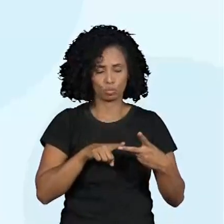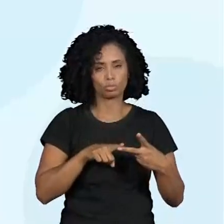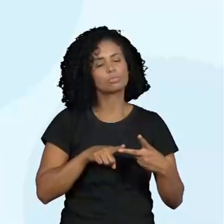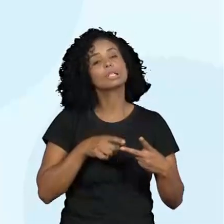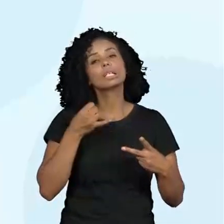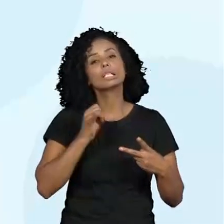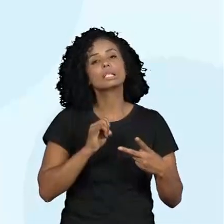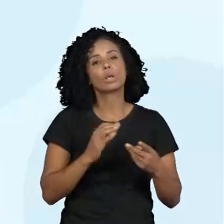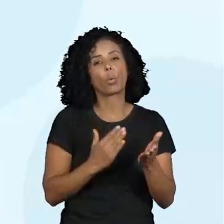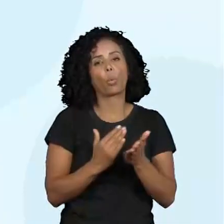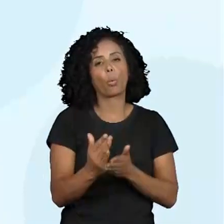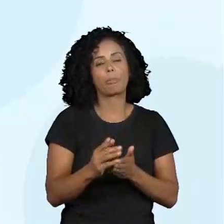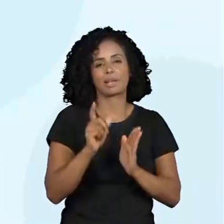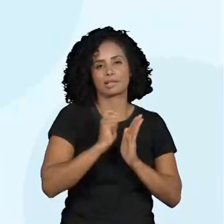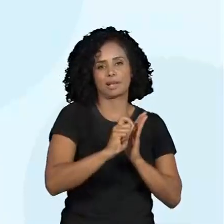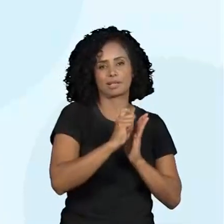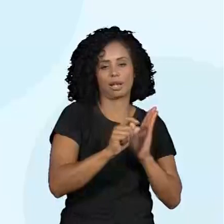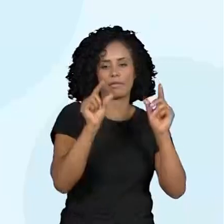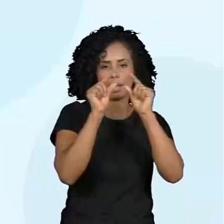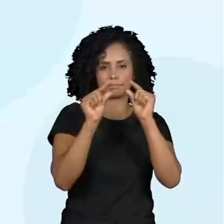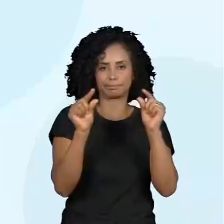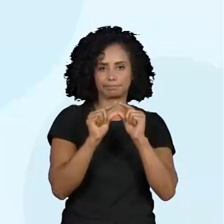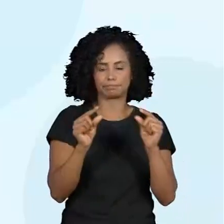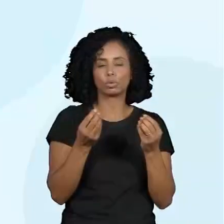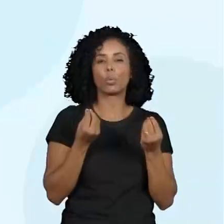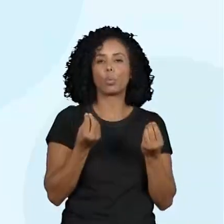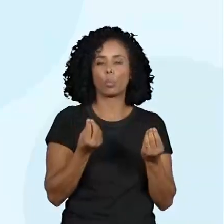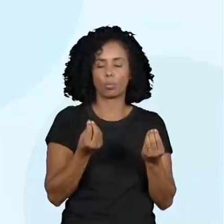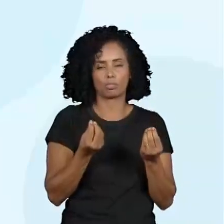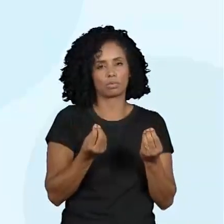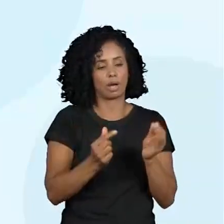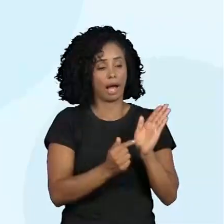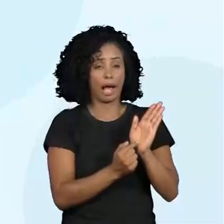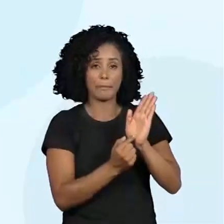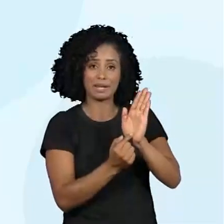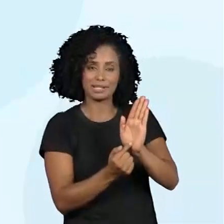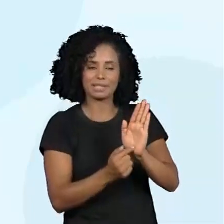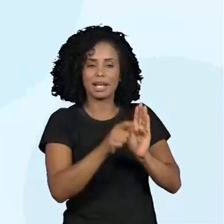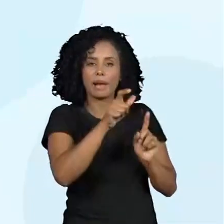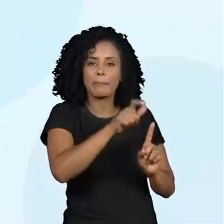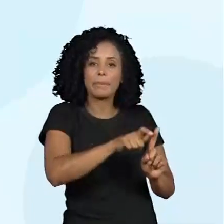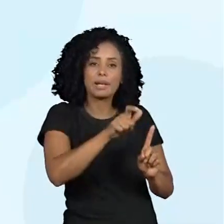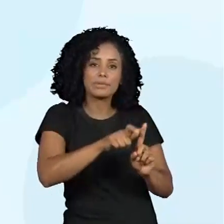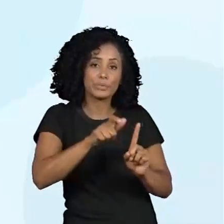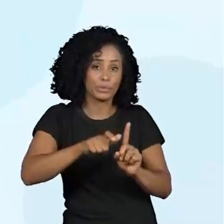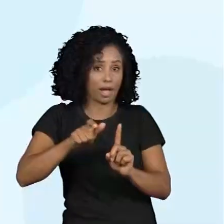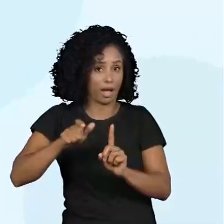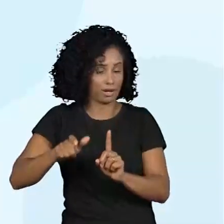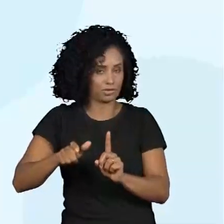da produção será por meio da apresentação das personagens,